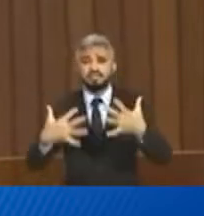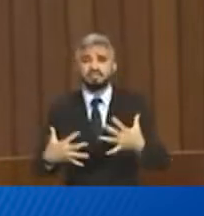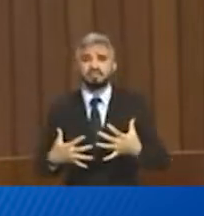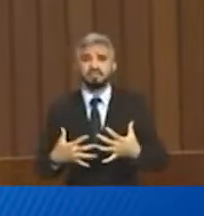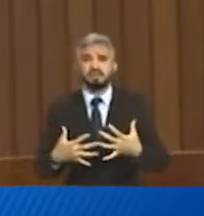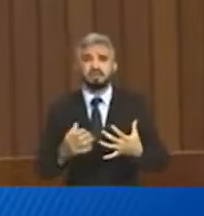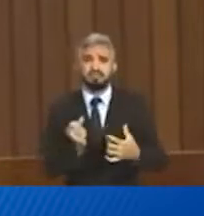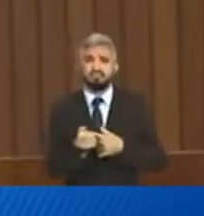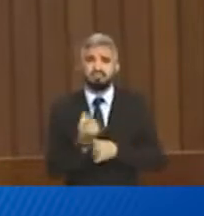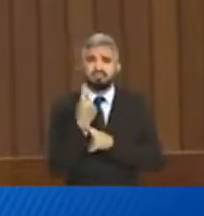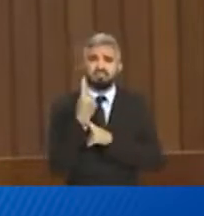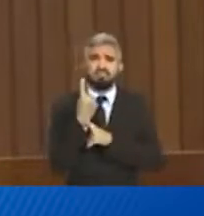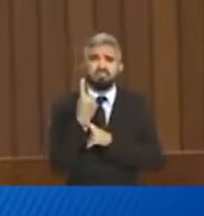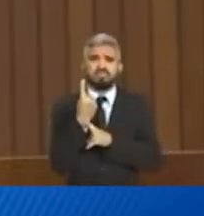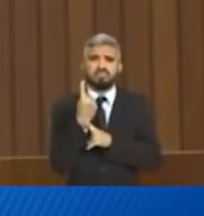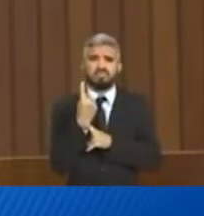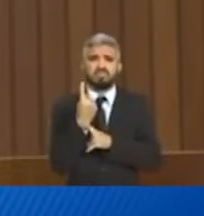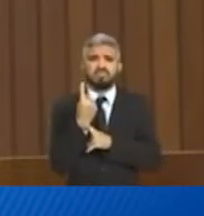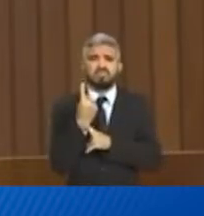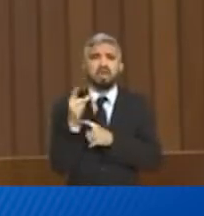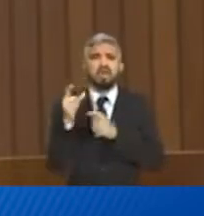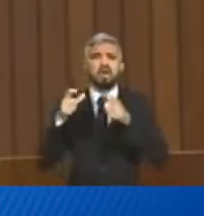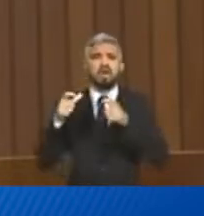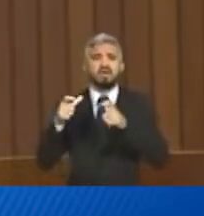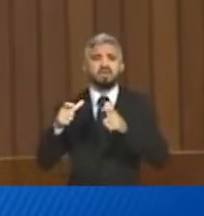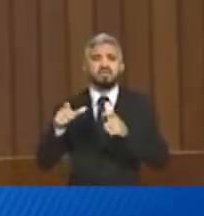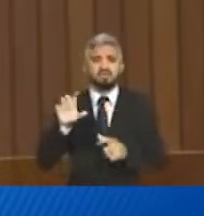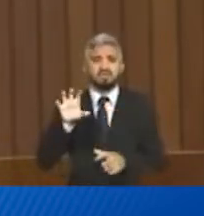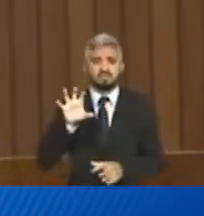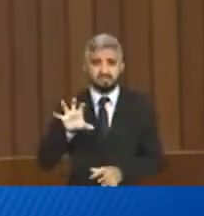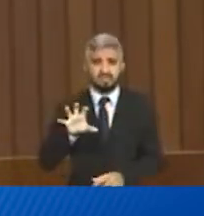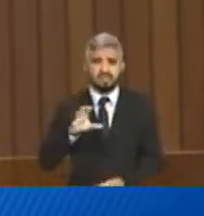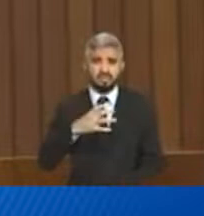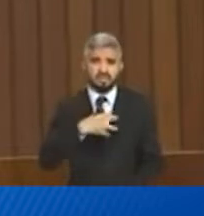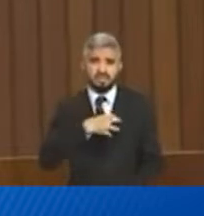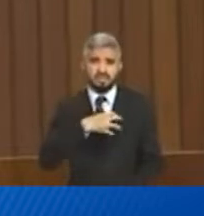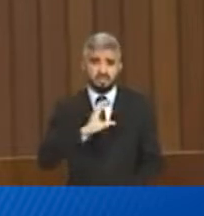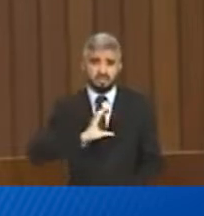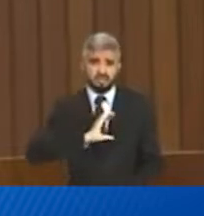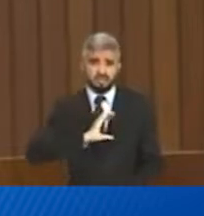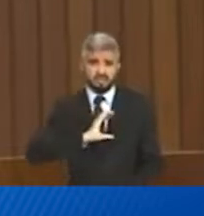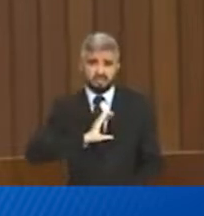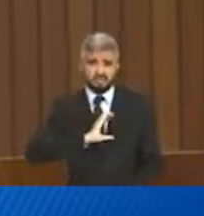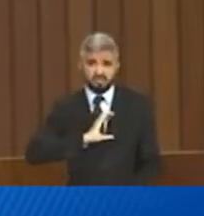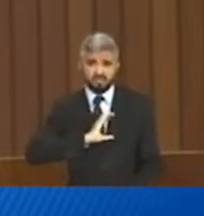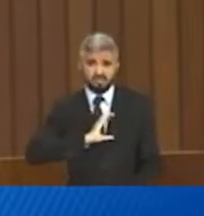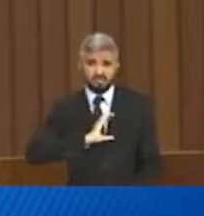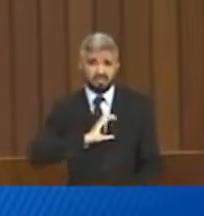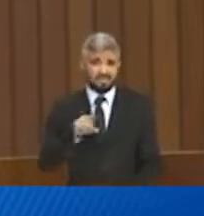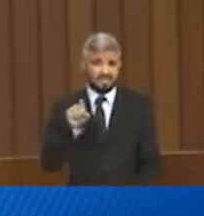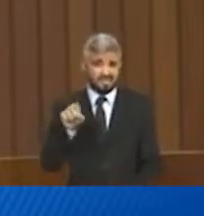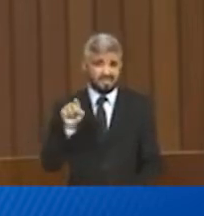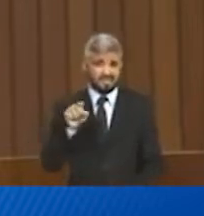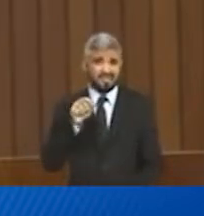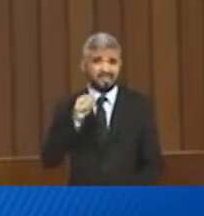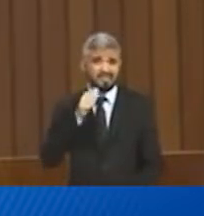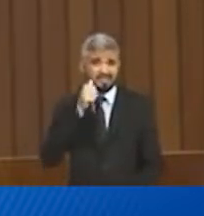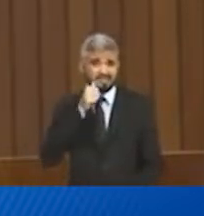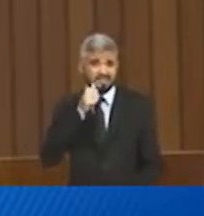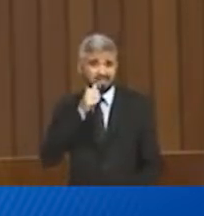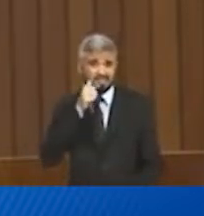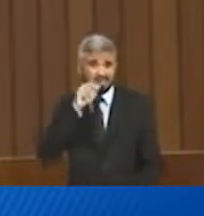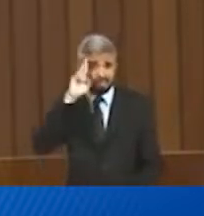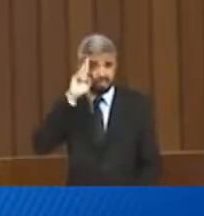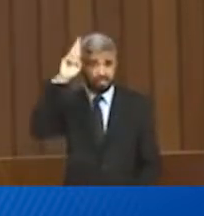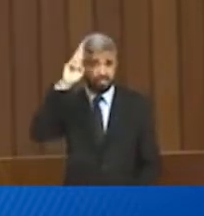a Regional de Saúde de Caxias é mas existe uma diretora chamada Claudia Coutinho